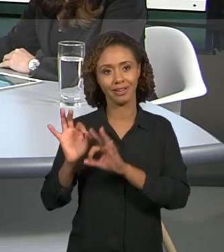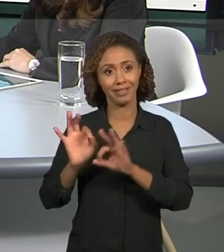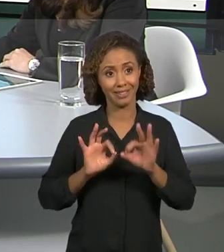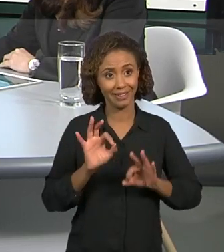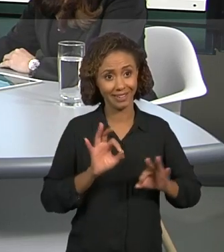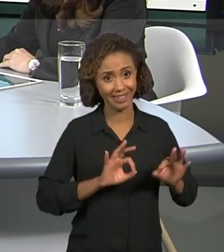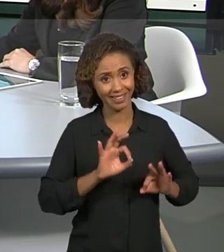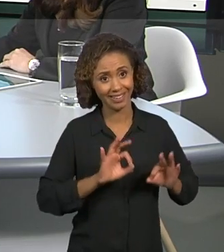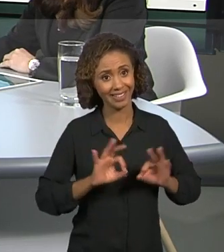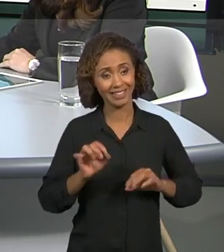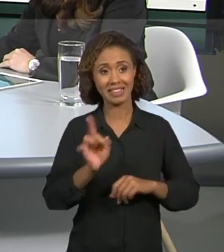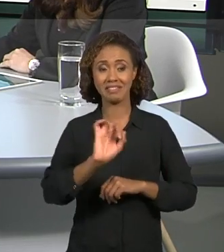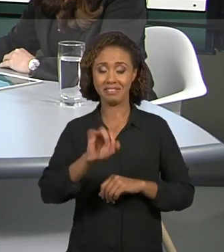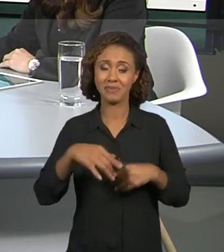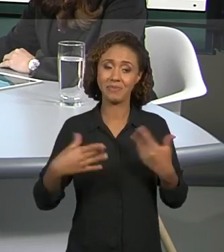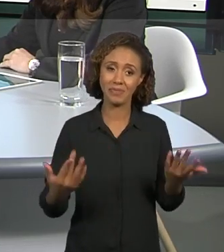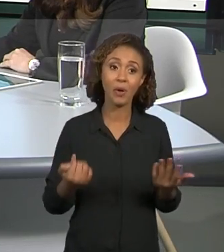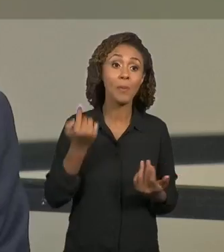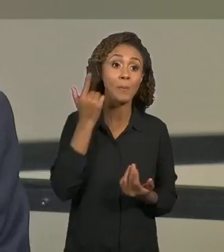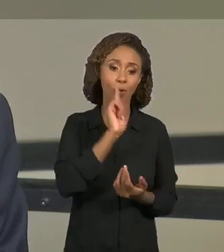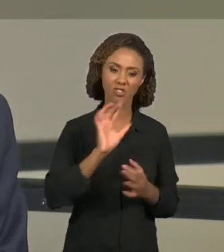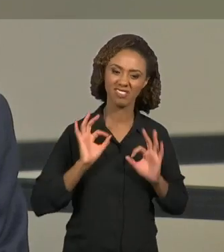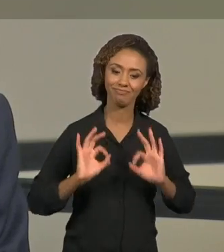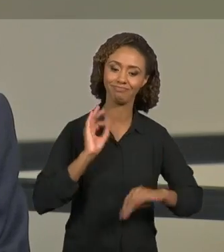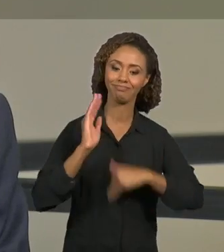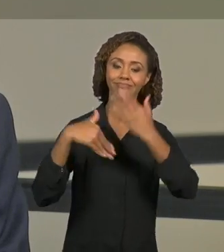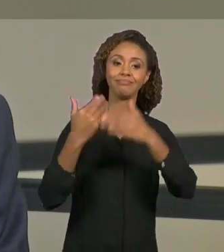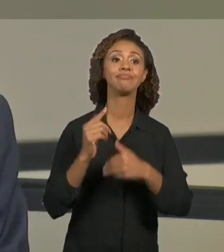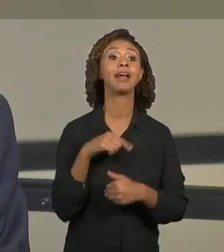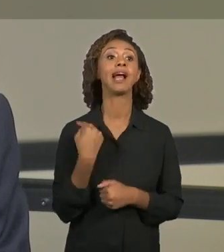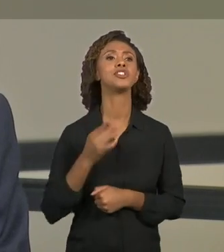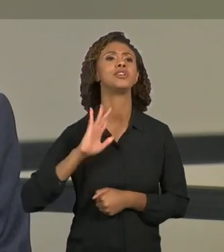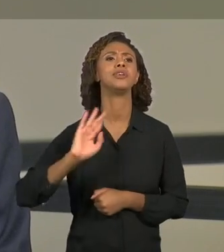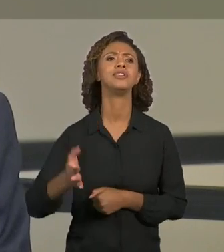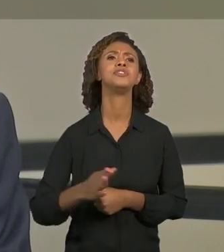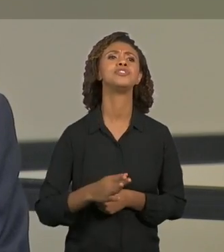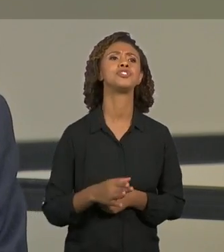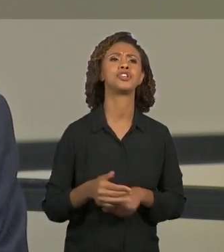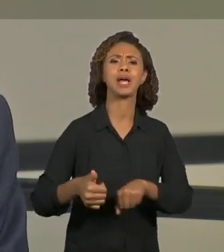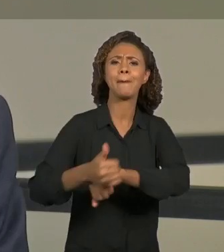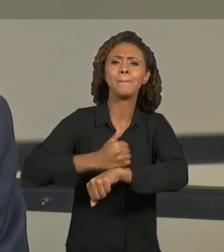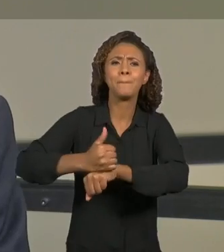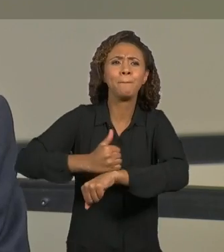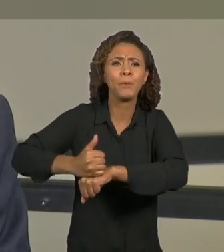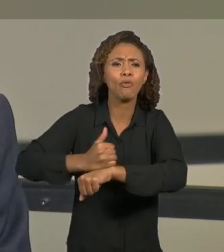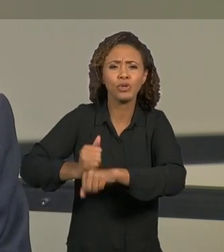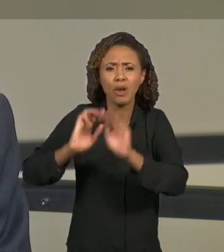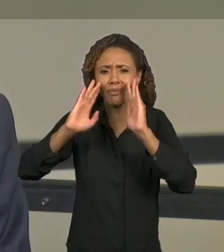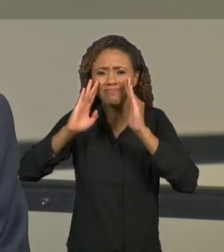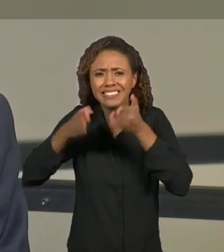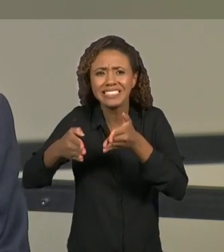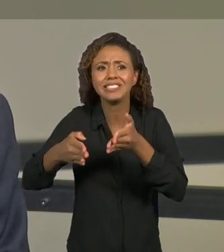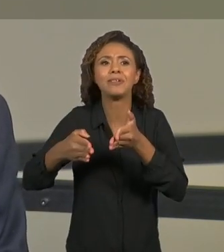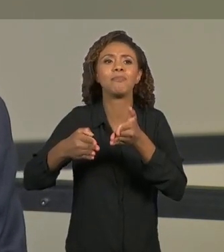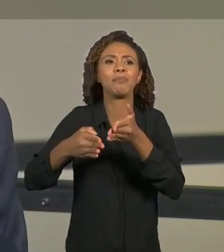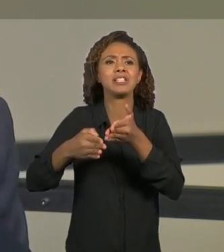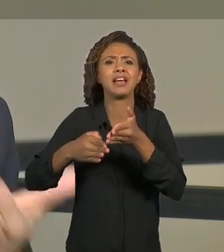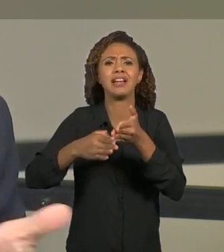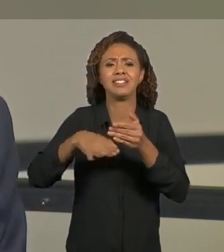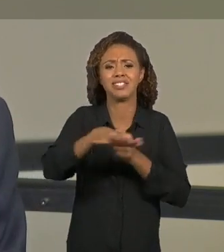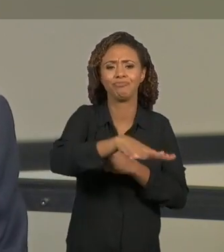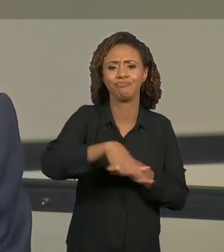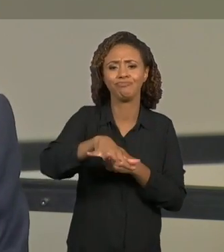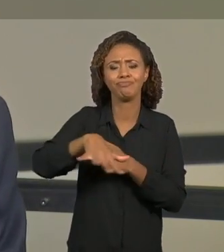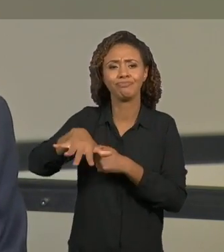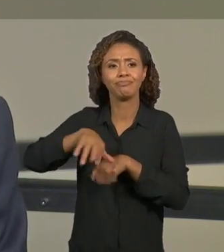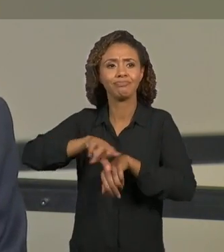então pra garantir o sucesso do mesmo aí foram convidados aí vários especialistas do mercado tá para tanto